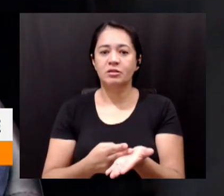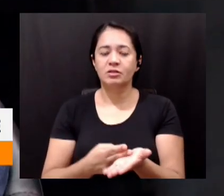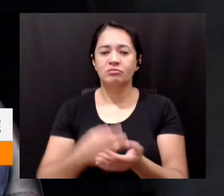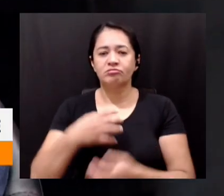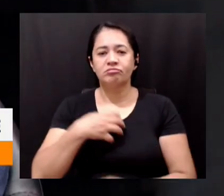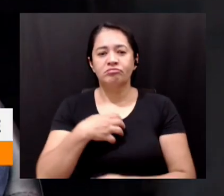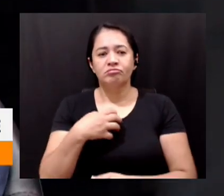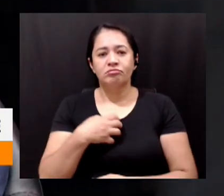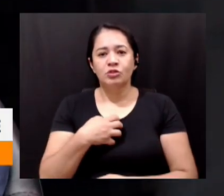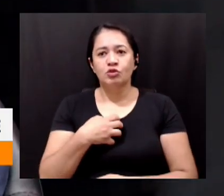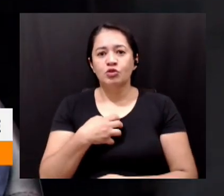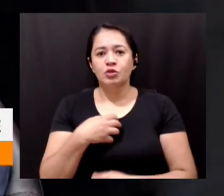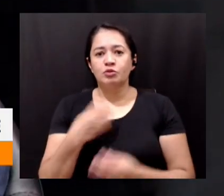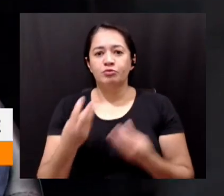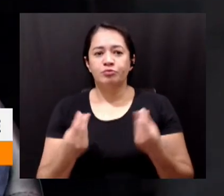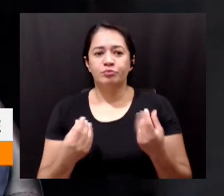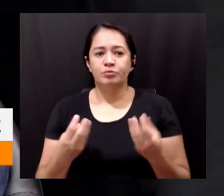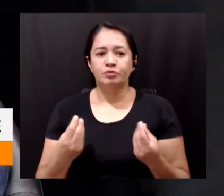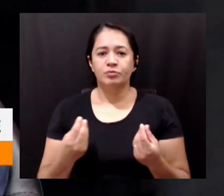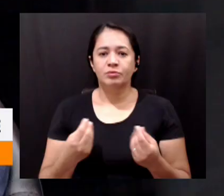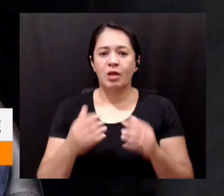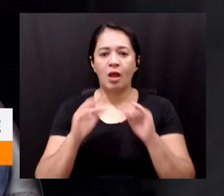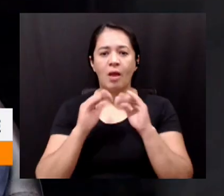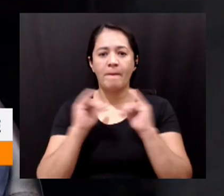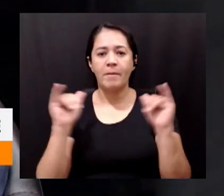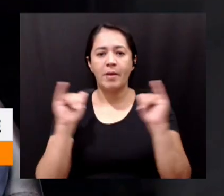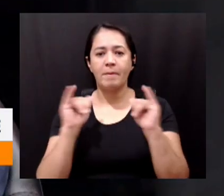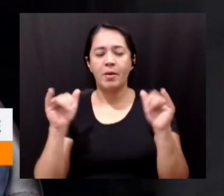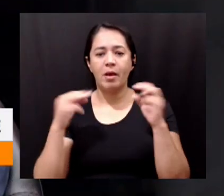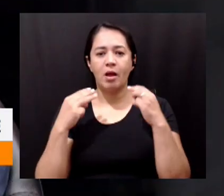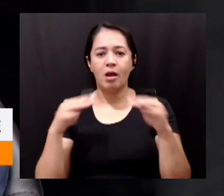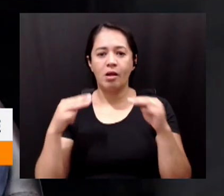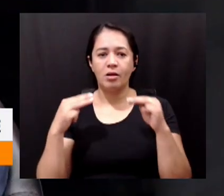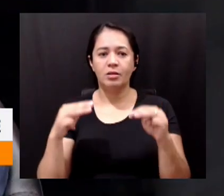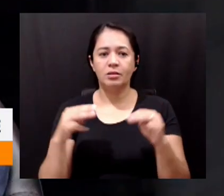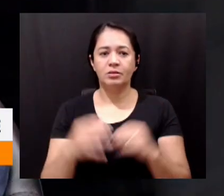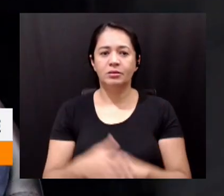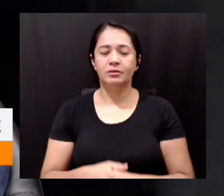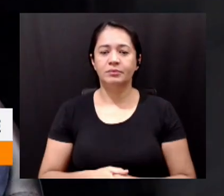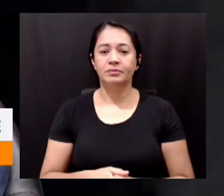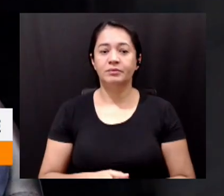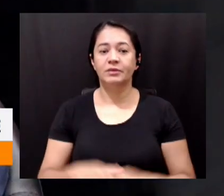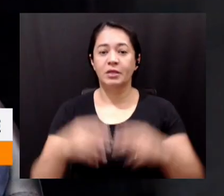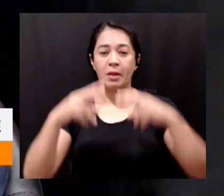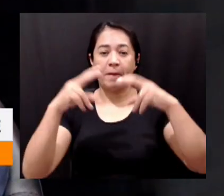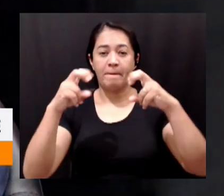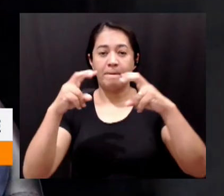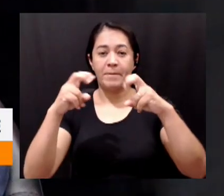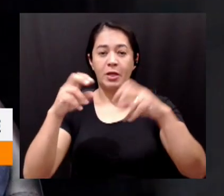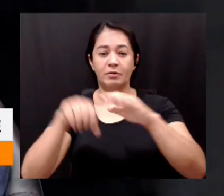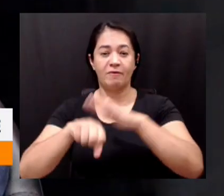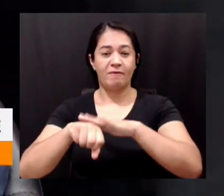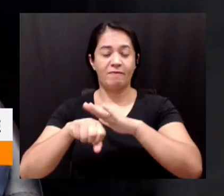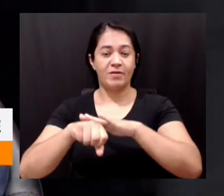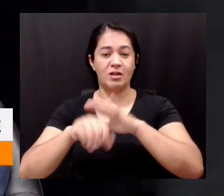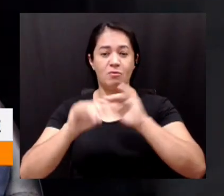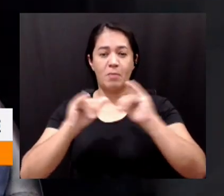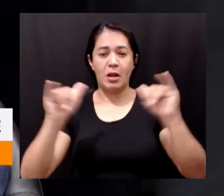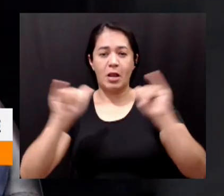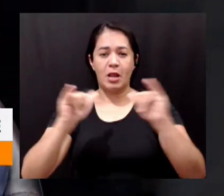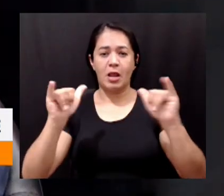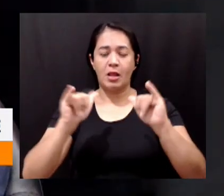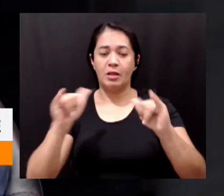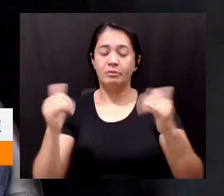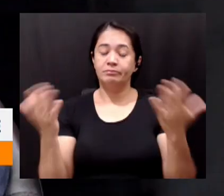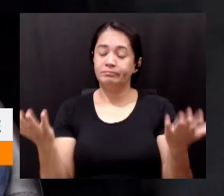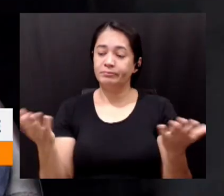forma publicitária, né, em que as bets estão aí fazendo essas divulgações, enfim, né, e a pessoa vai